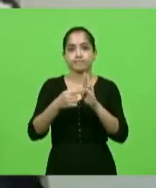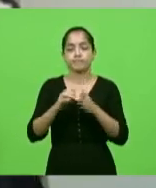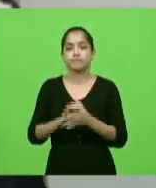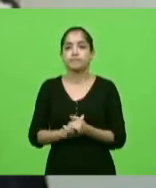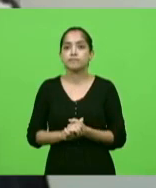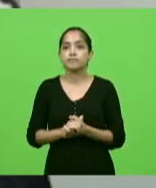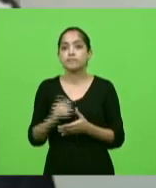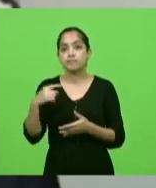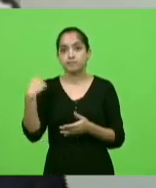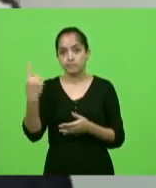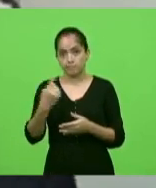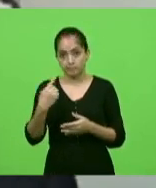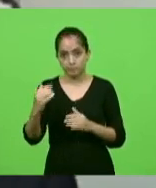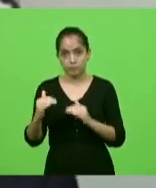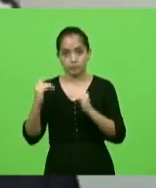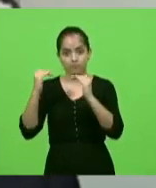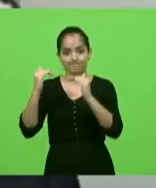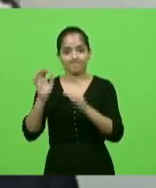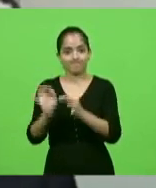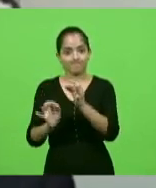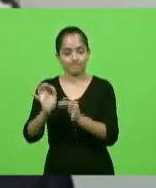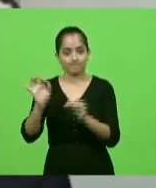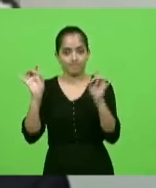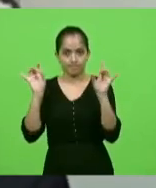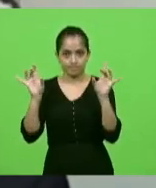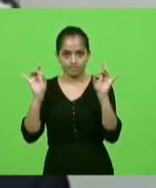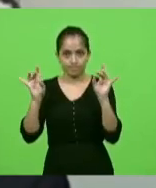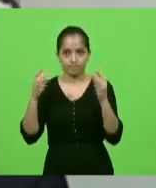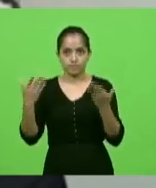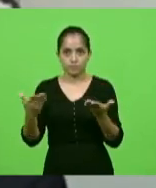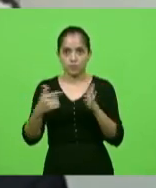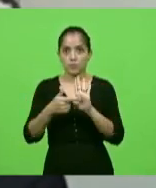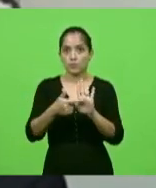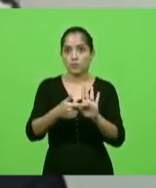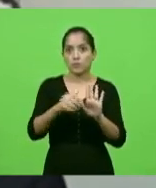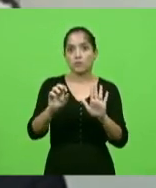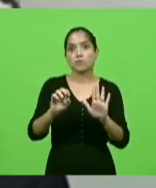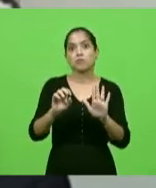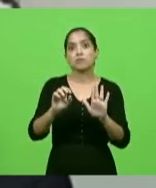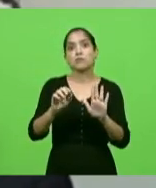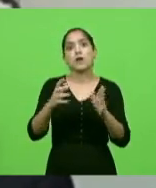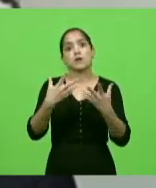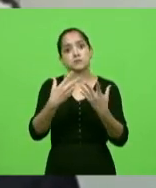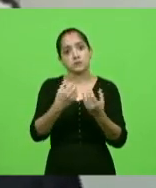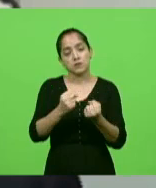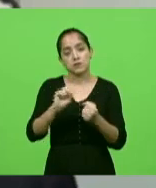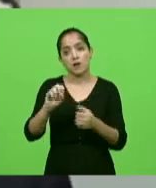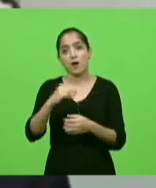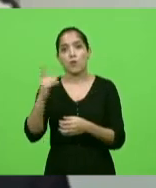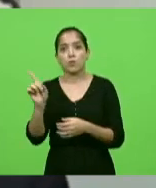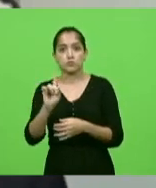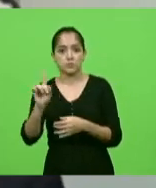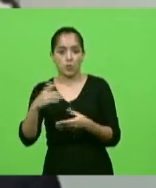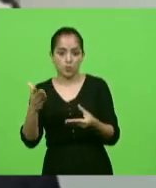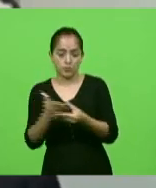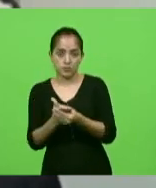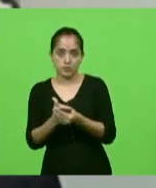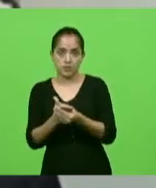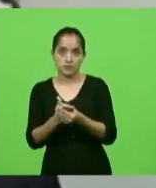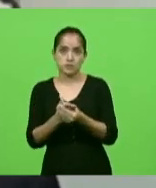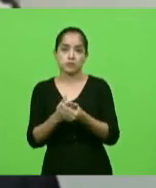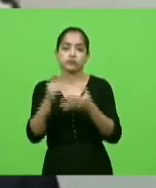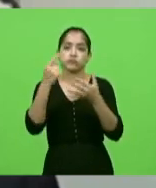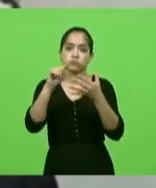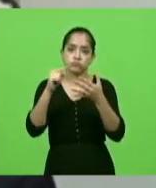compete a nós do tribunal especial nesta oportunidade instalar um não processo e passa-se à análise